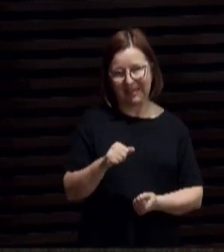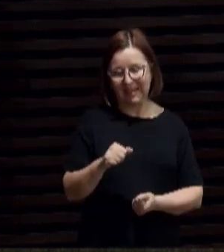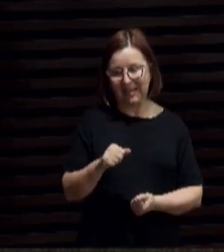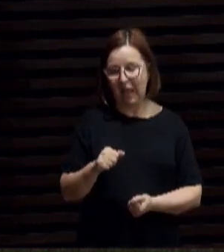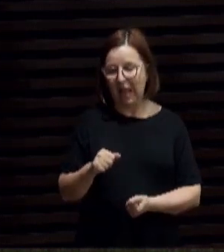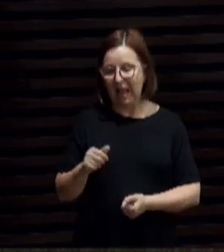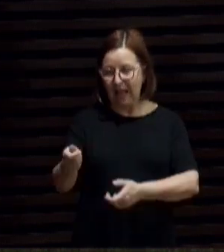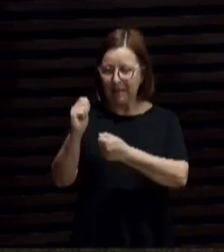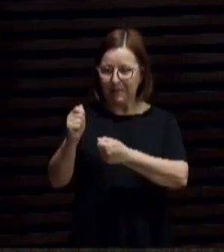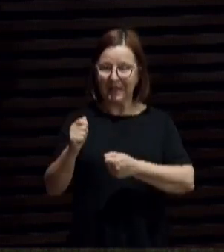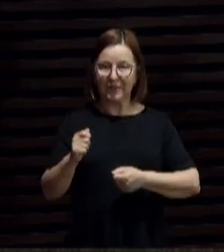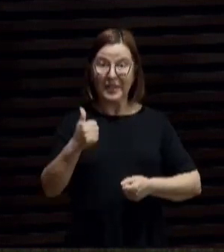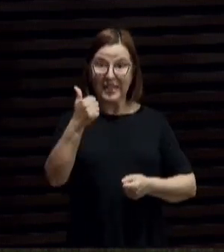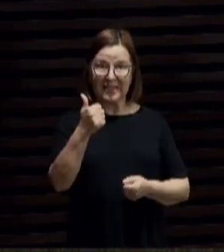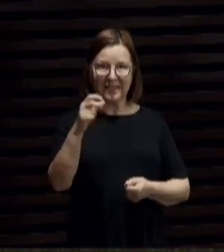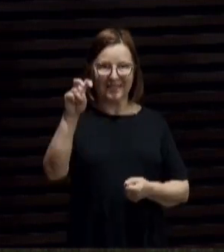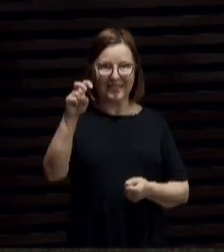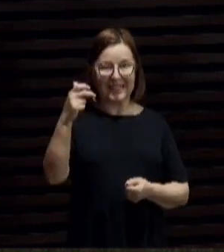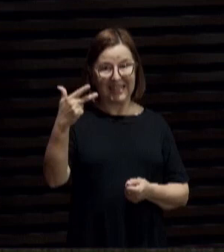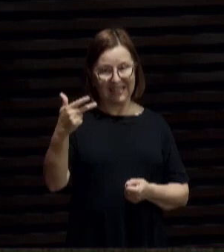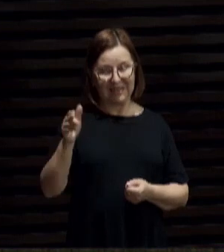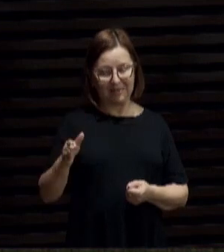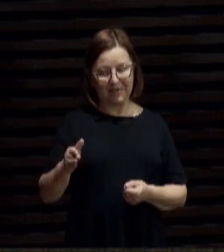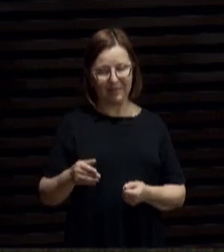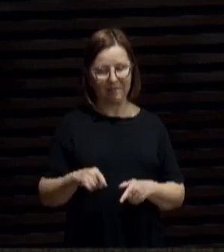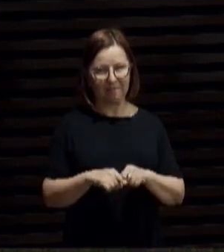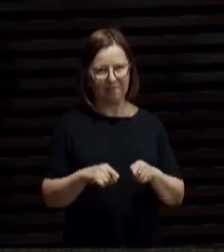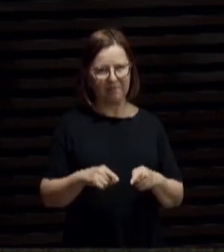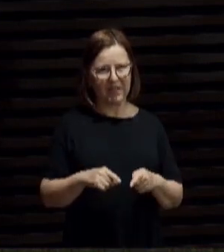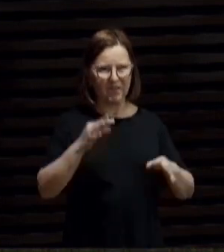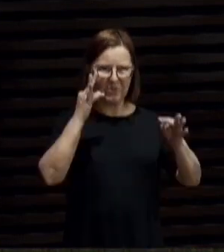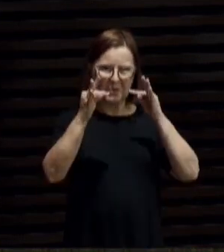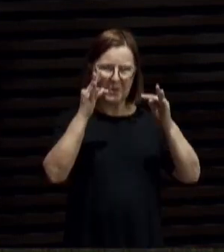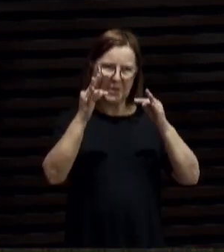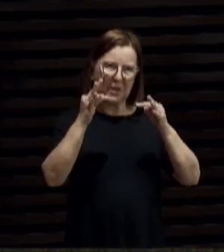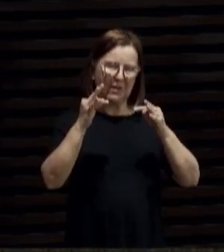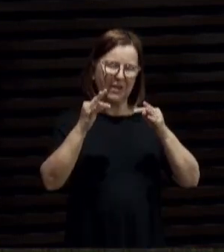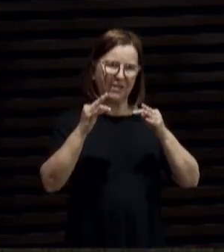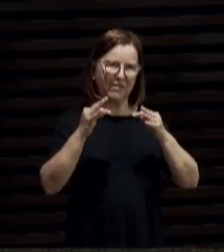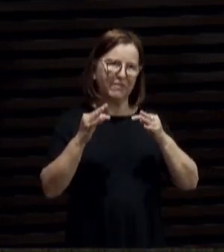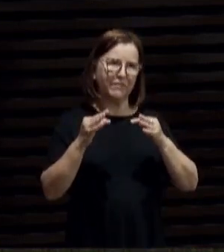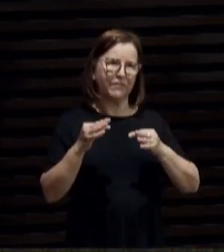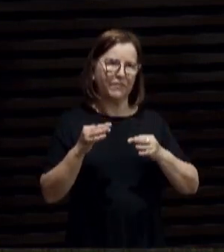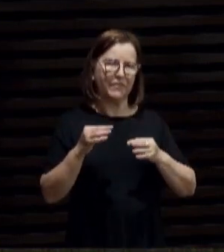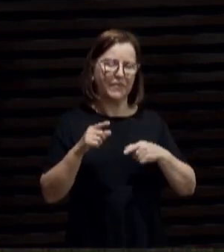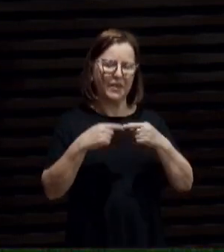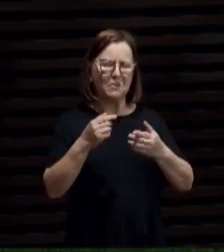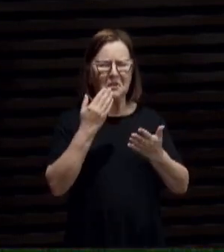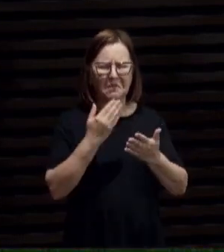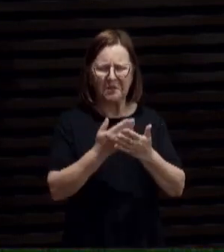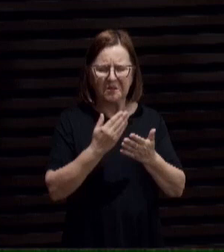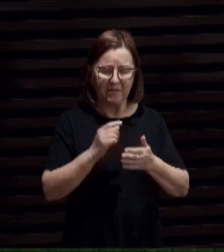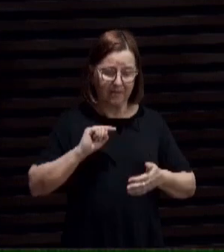pescaram 153. Mas um teólogo holandês, ele chegou à seguinte conclusão, depois de estudar